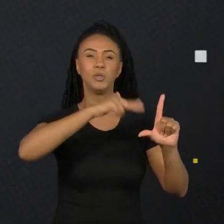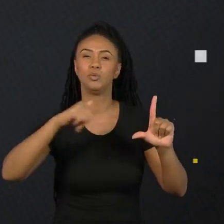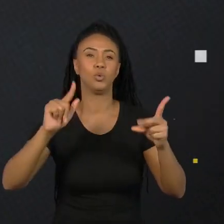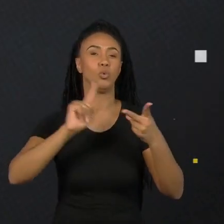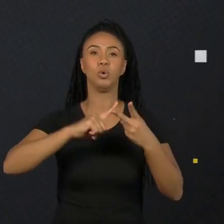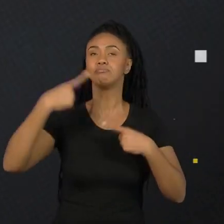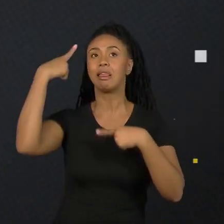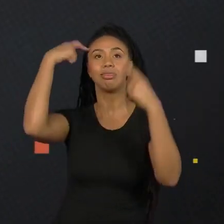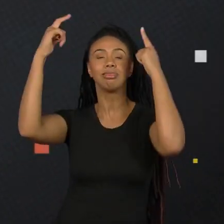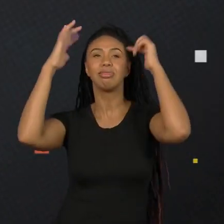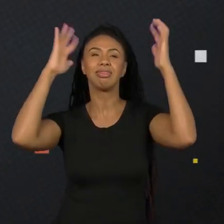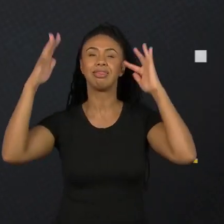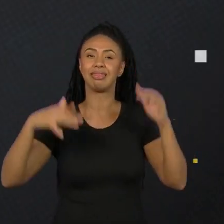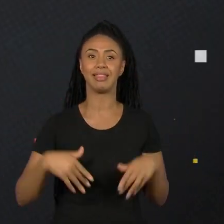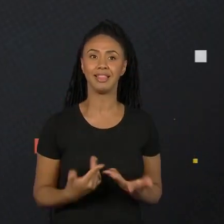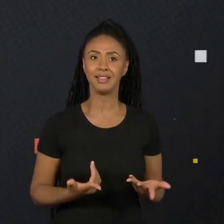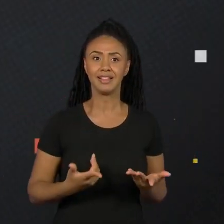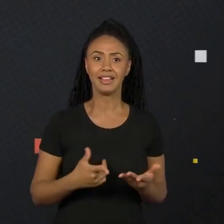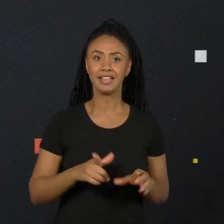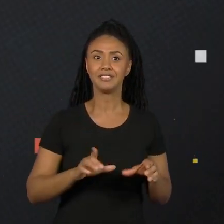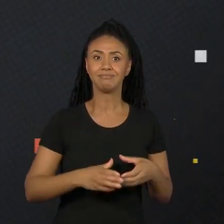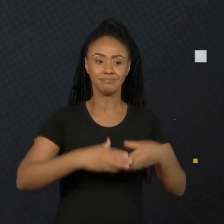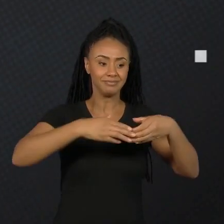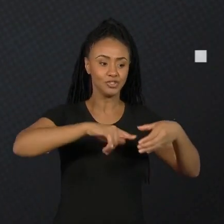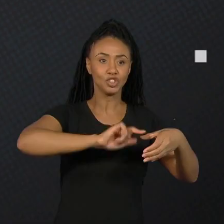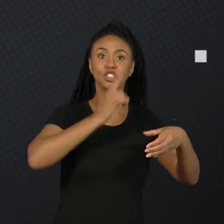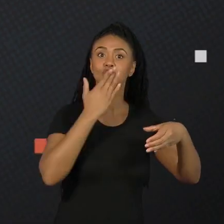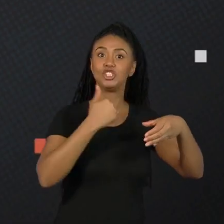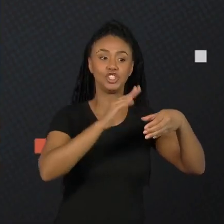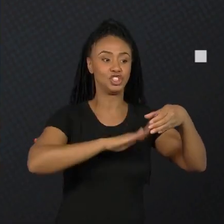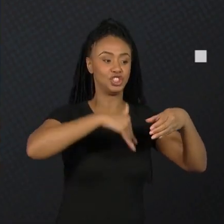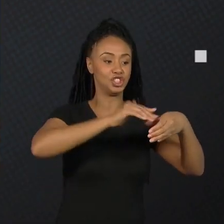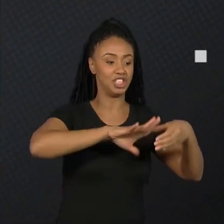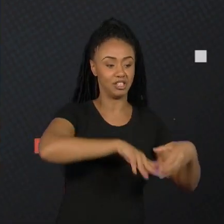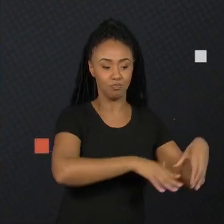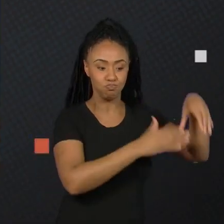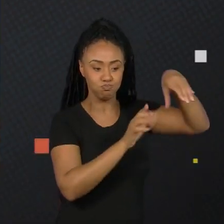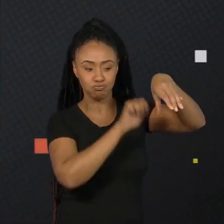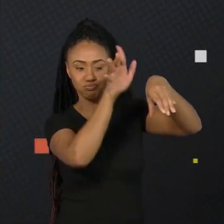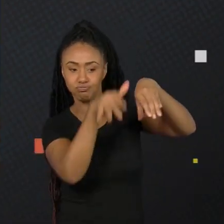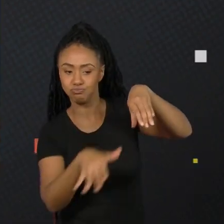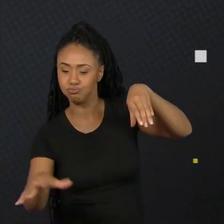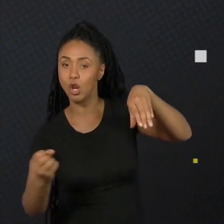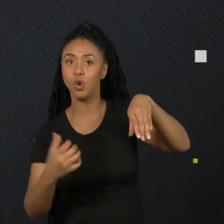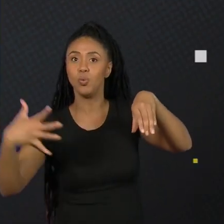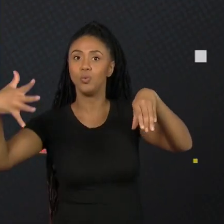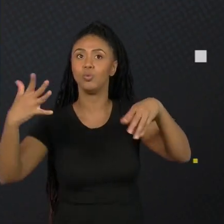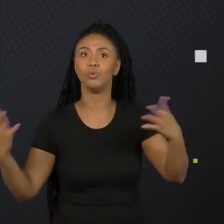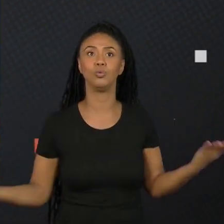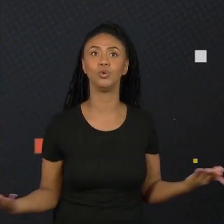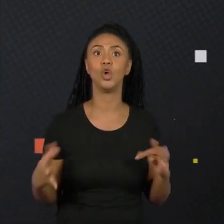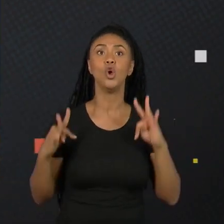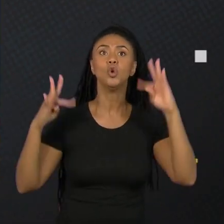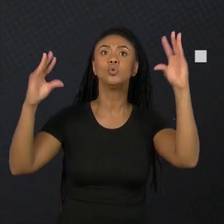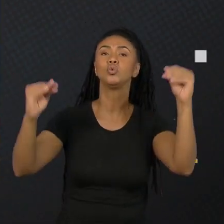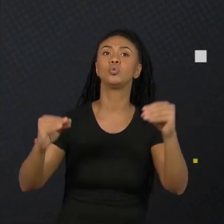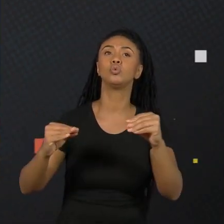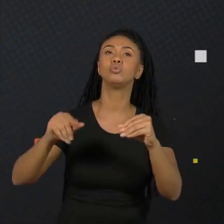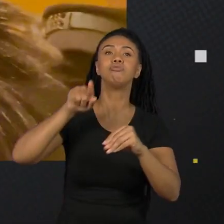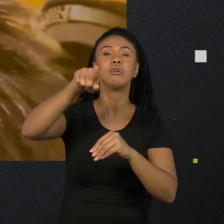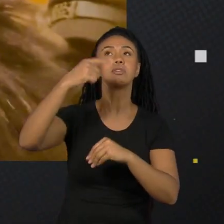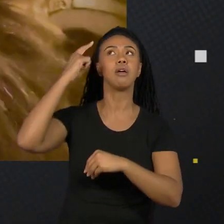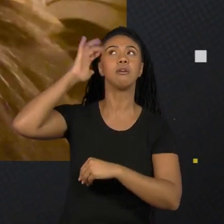ideias, aqueles potes de tinta com a luz saindo, aquela escada para o céu. Tudo que você pensa tem um